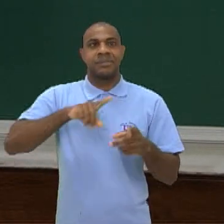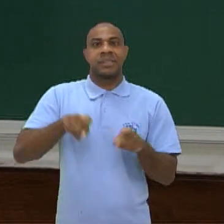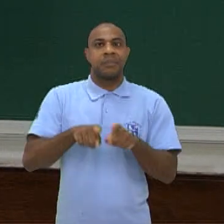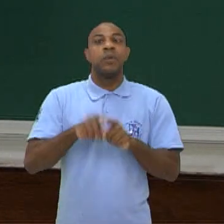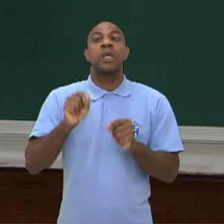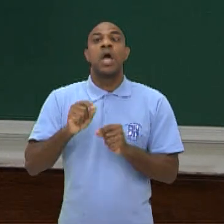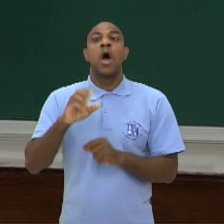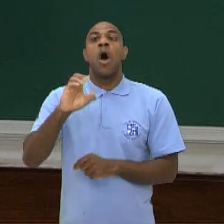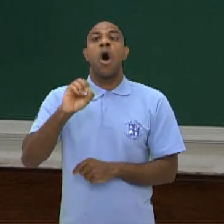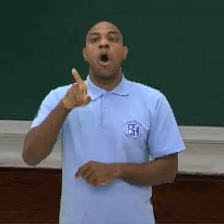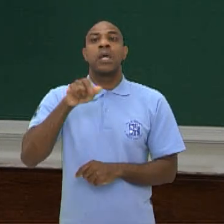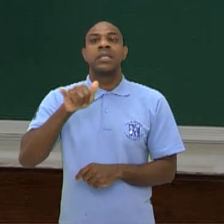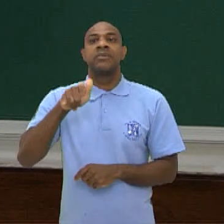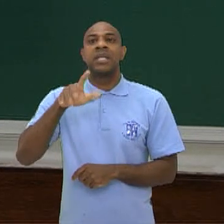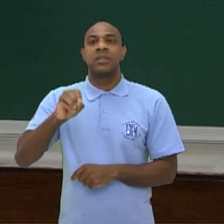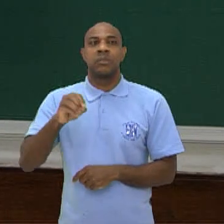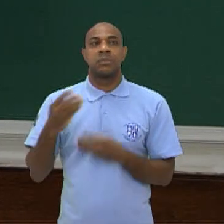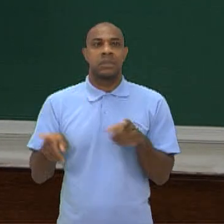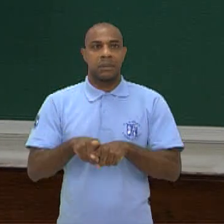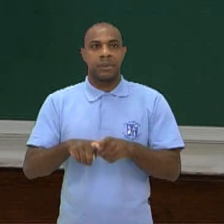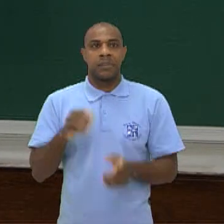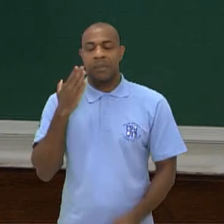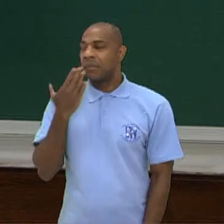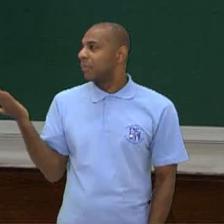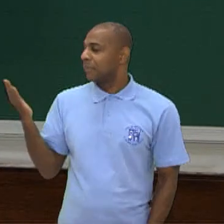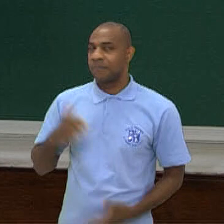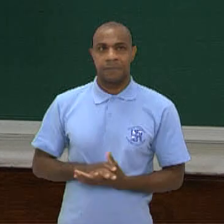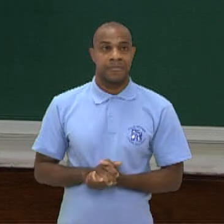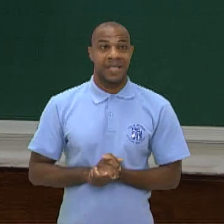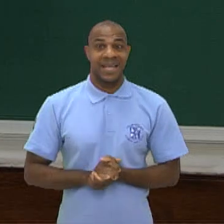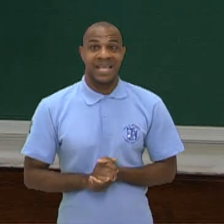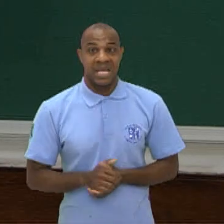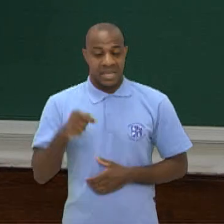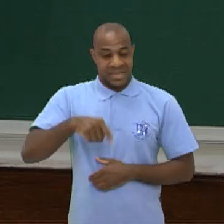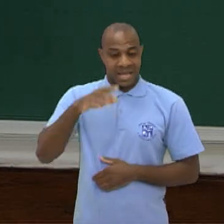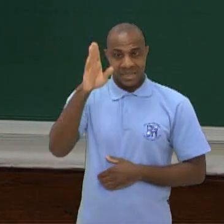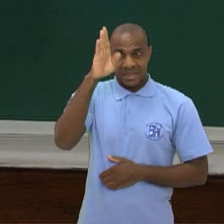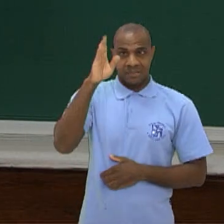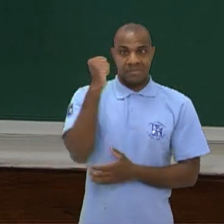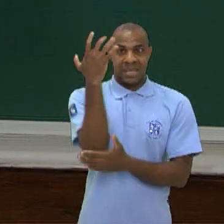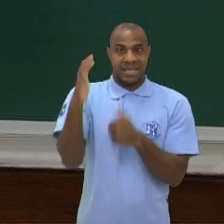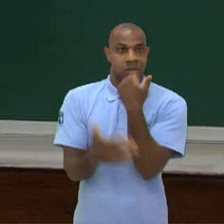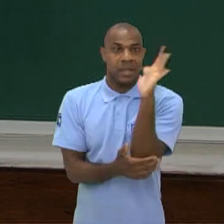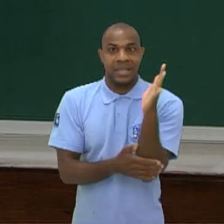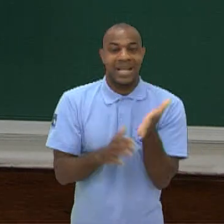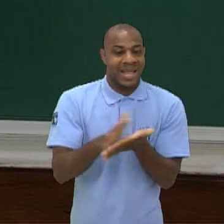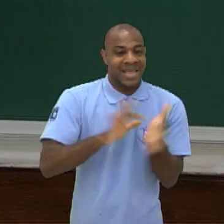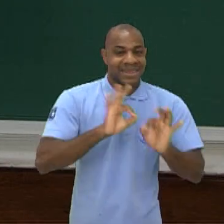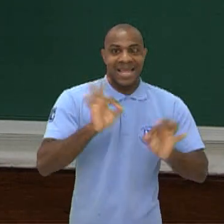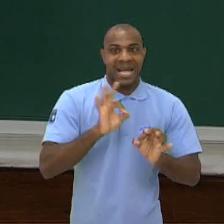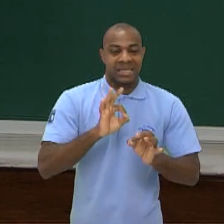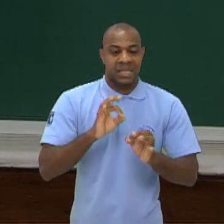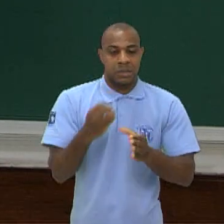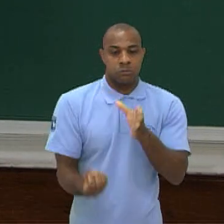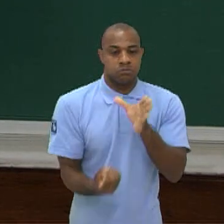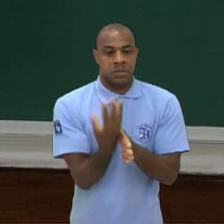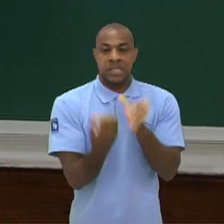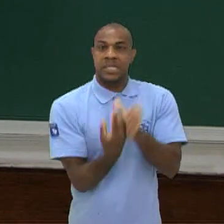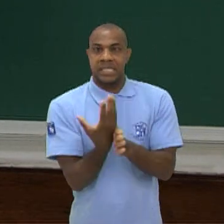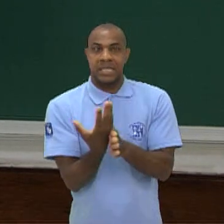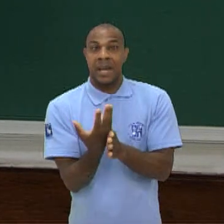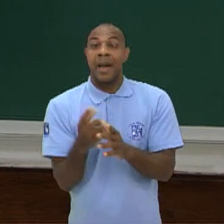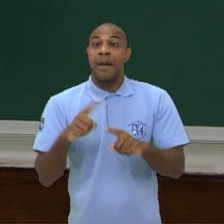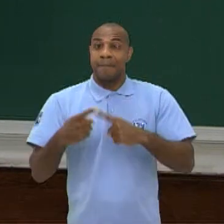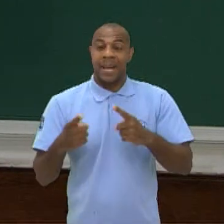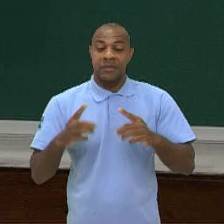oxigênio, tá? E olha só essa frase. Na natureza, nada se cria, nada se destrói, mas tudo se transforma. E é isso que